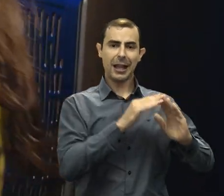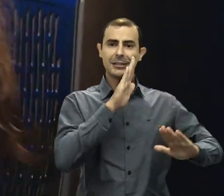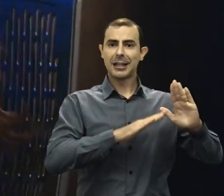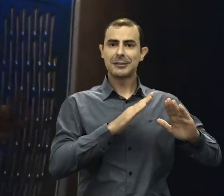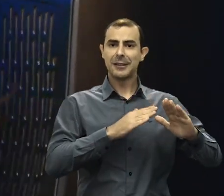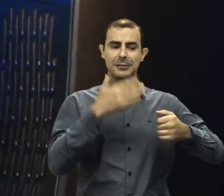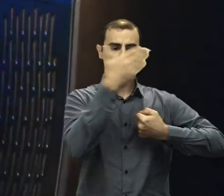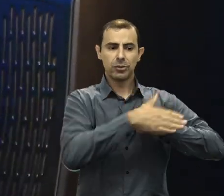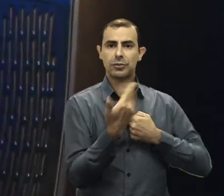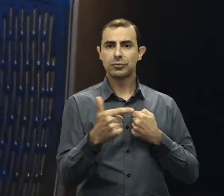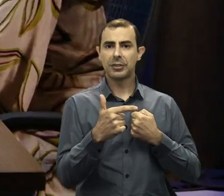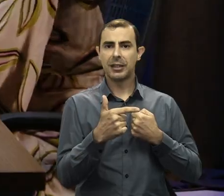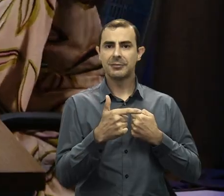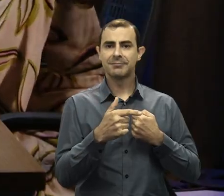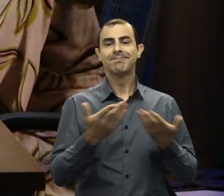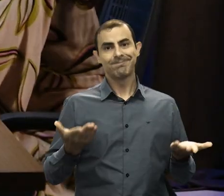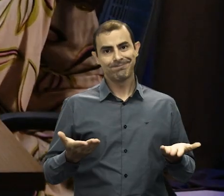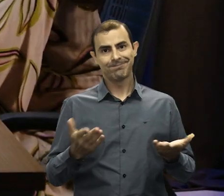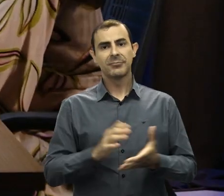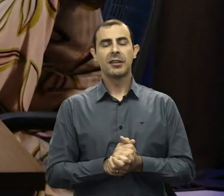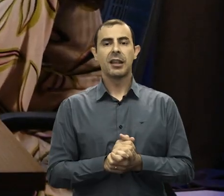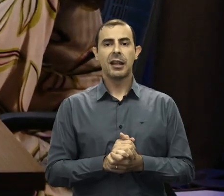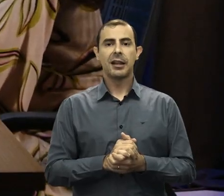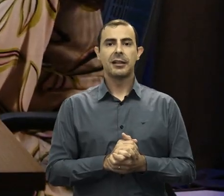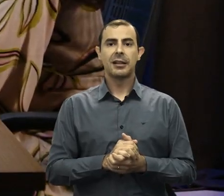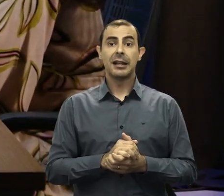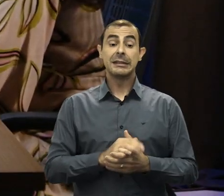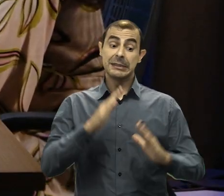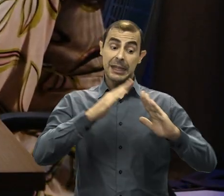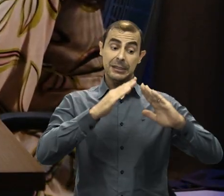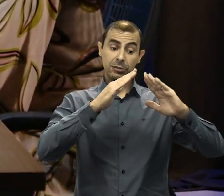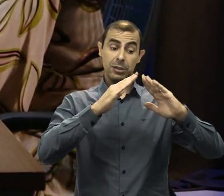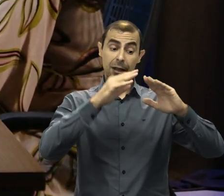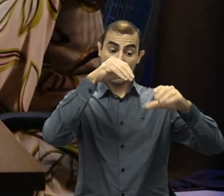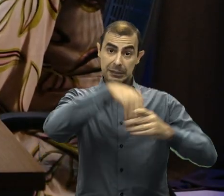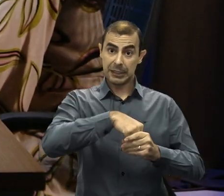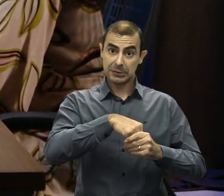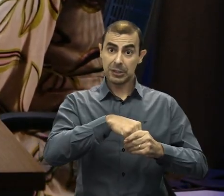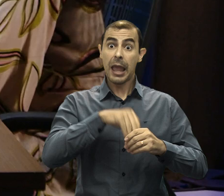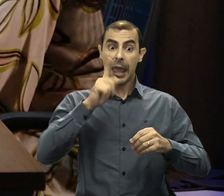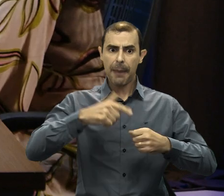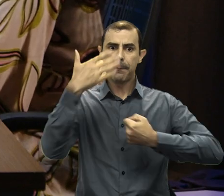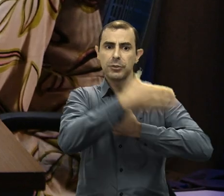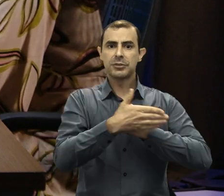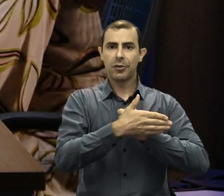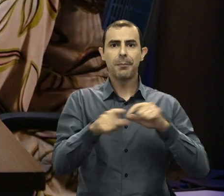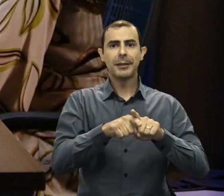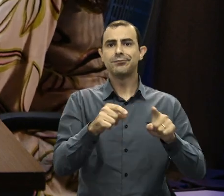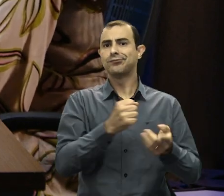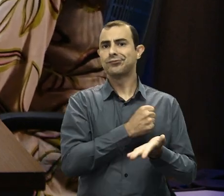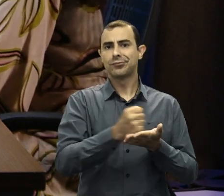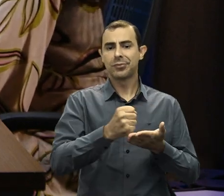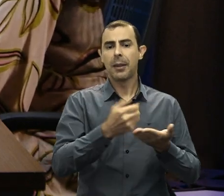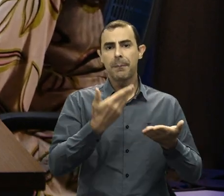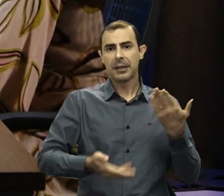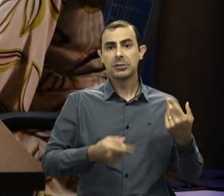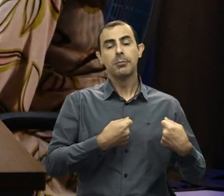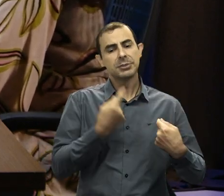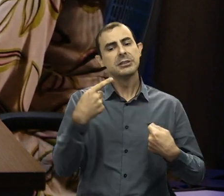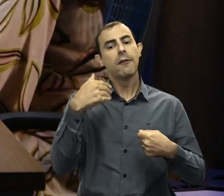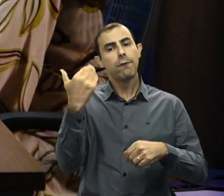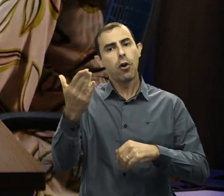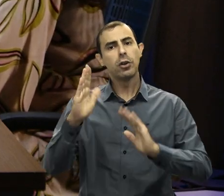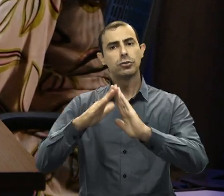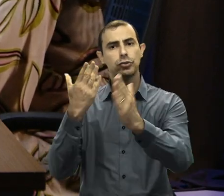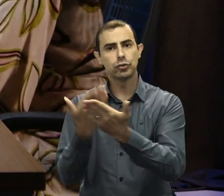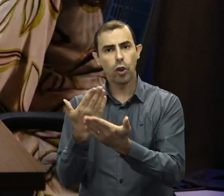estar protegida, né? Exatamente, infelizmente. Então, dentro de casa, que ela deveria estar protegida, então ela tem que buscar outros parceiros, que seria a sociedade, o poder